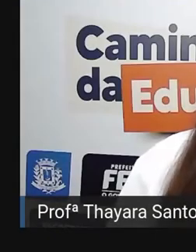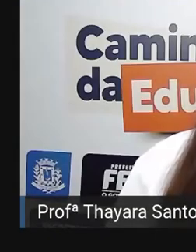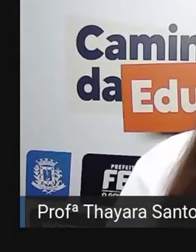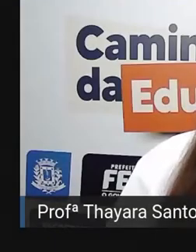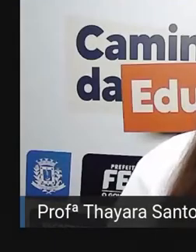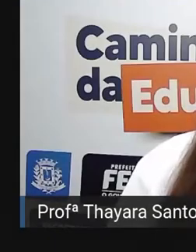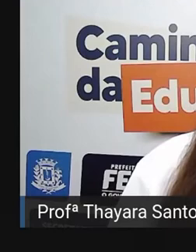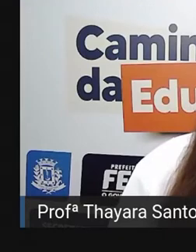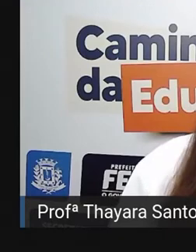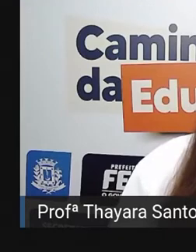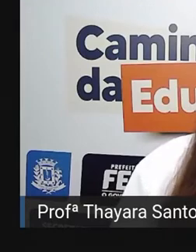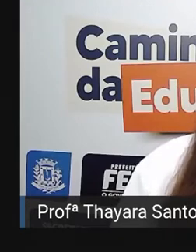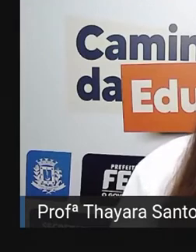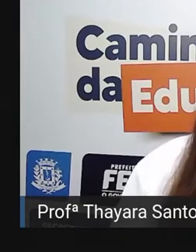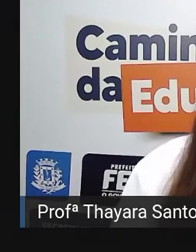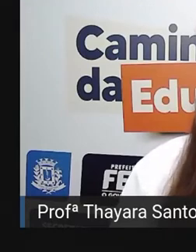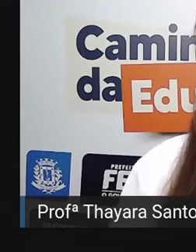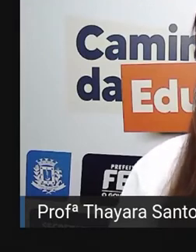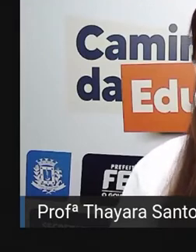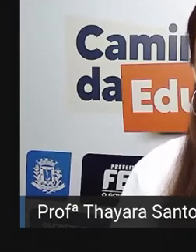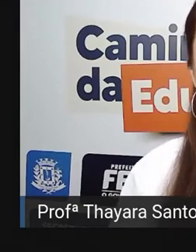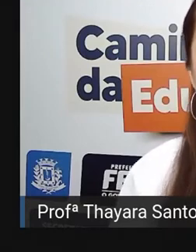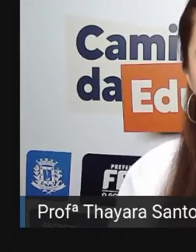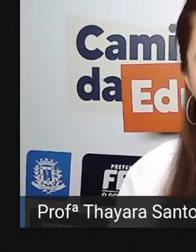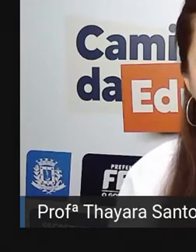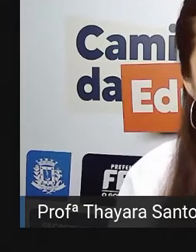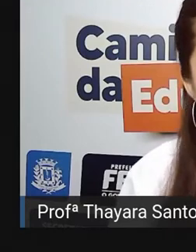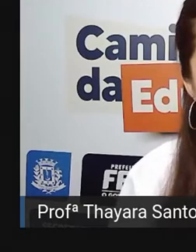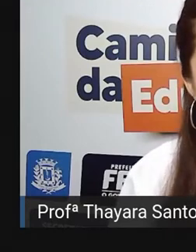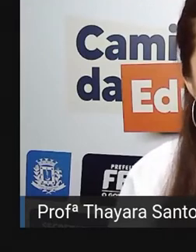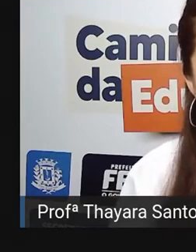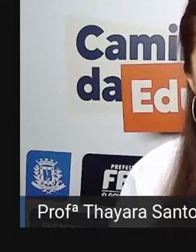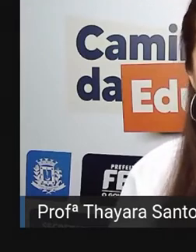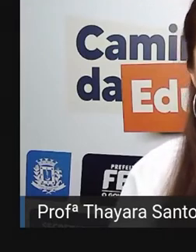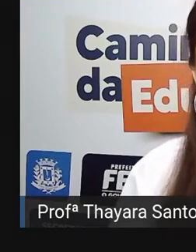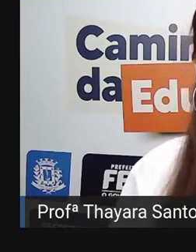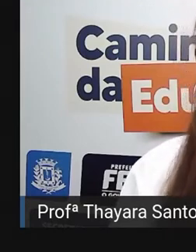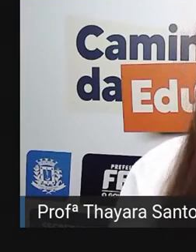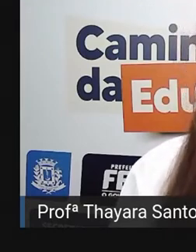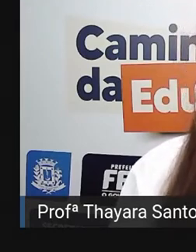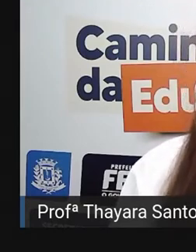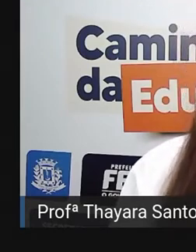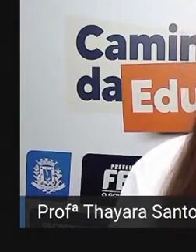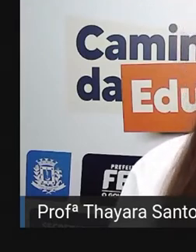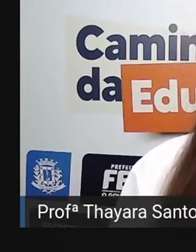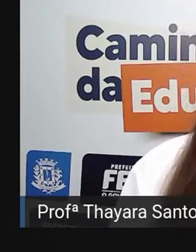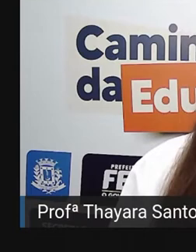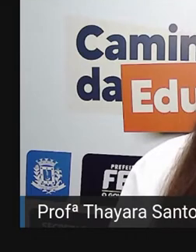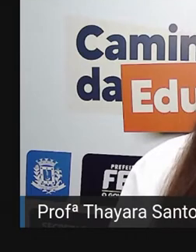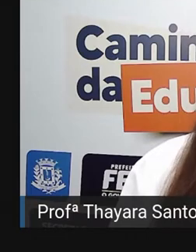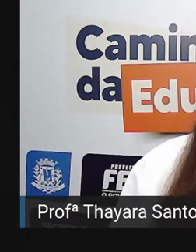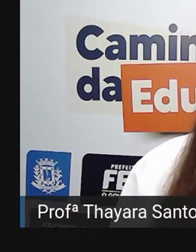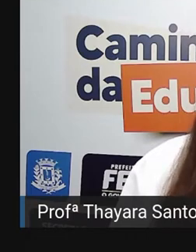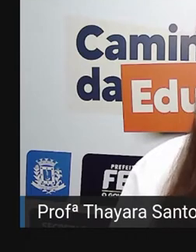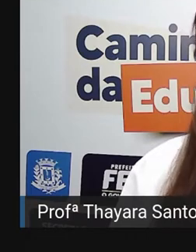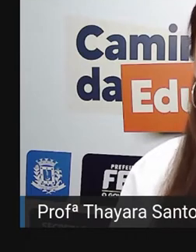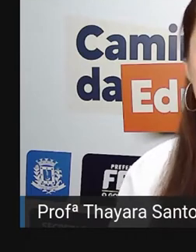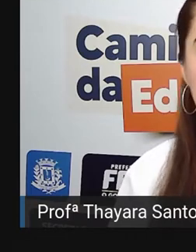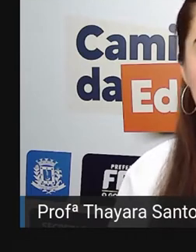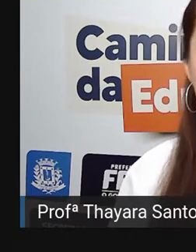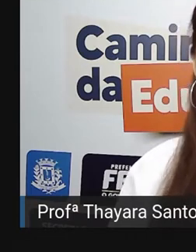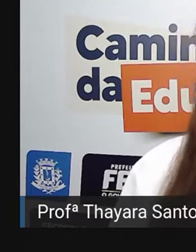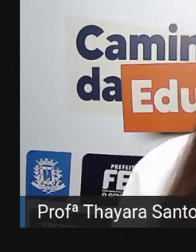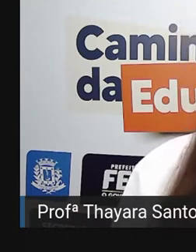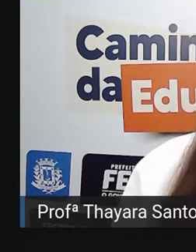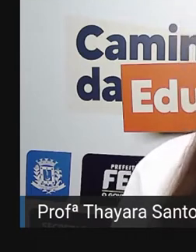Olá pessoal, tudo bem com vocês? Eu sou a professora Taira Santos de Ciências. Sou uma mulher de pele clara, tenho um cabelo castanho